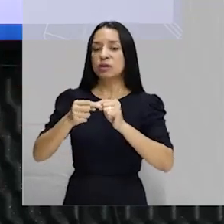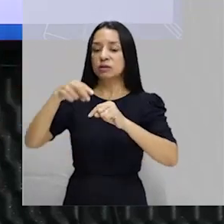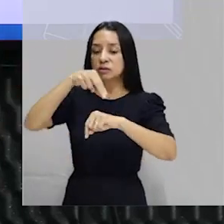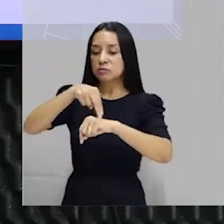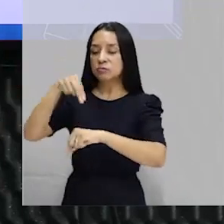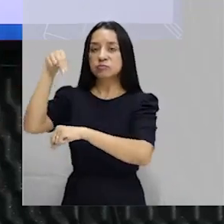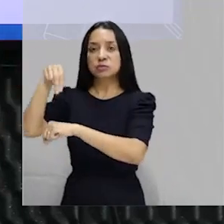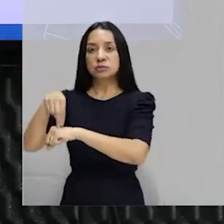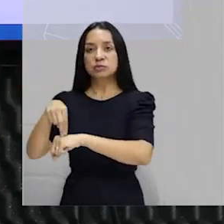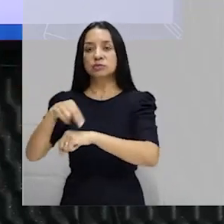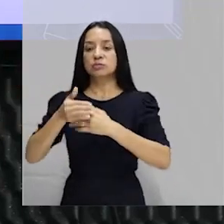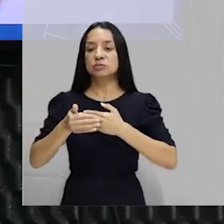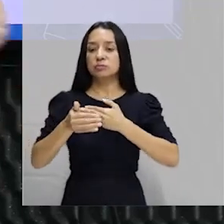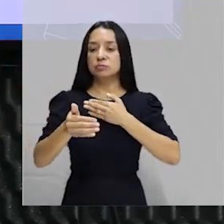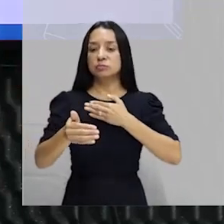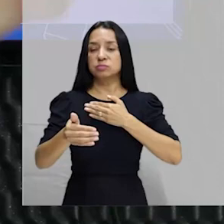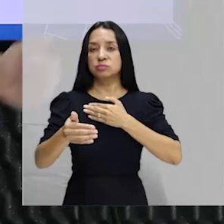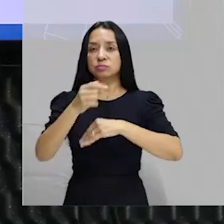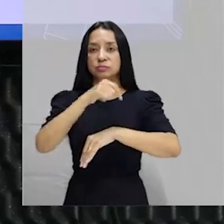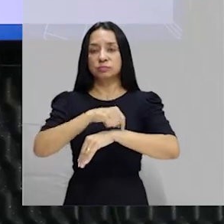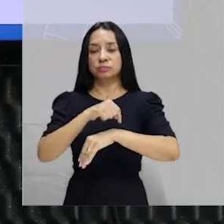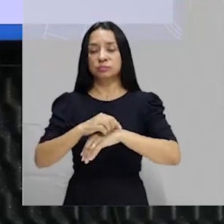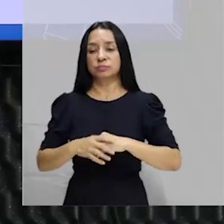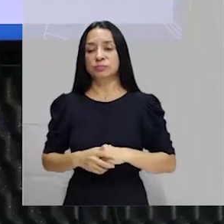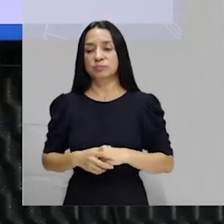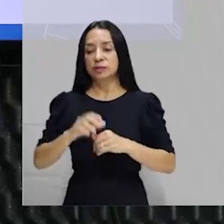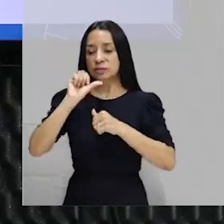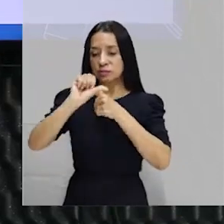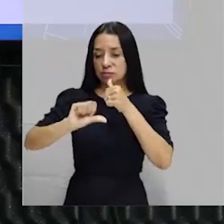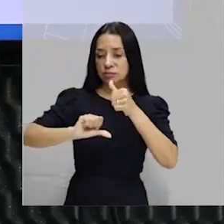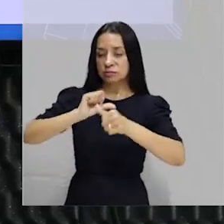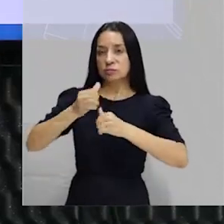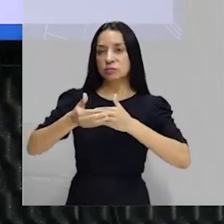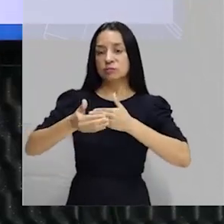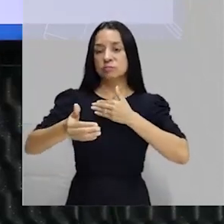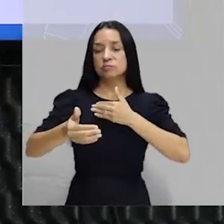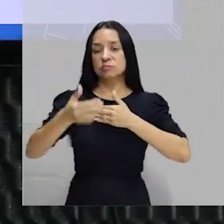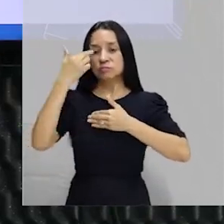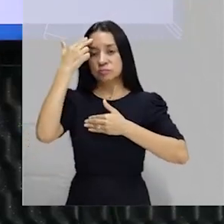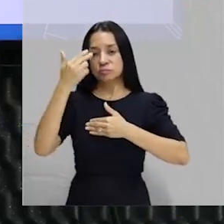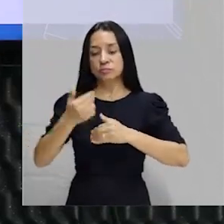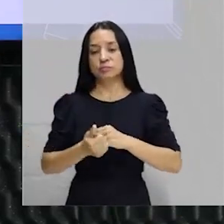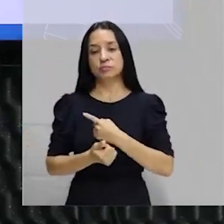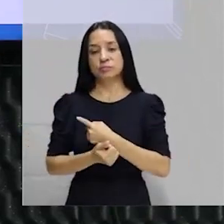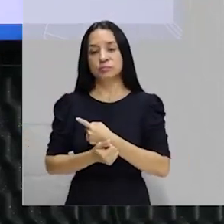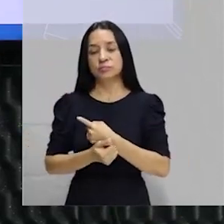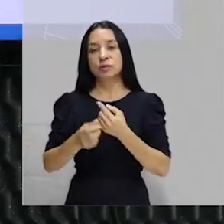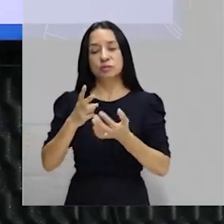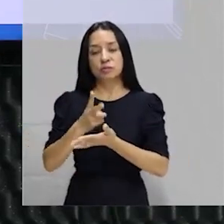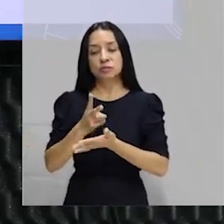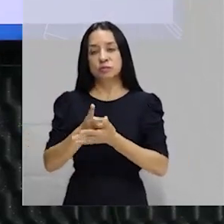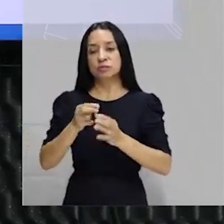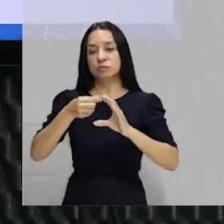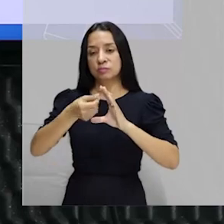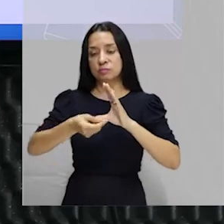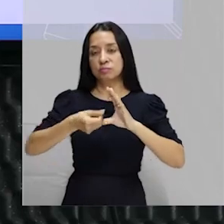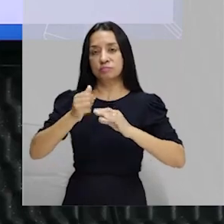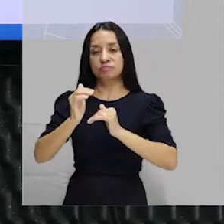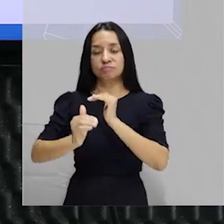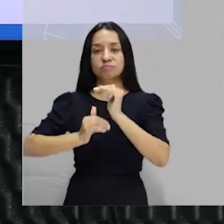né? Respira. Bora evoluir agora para outra temática, galera. Olha essa terceira questão,